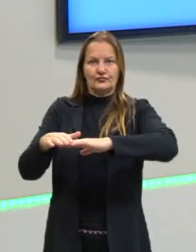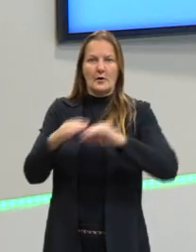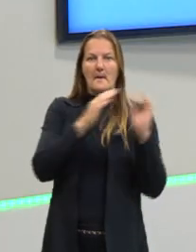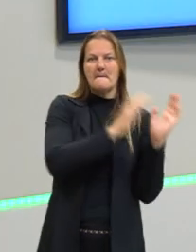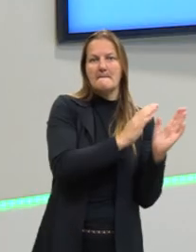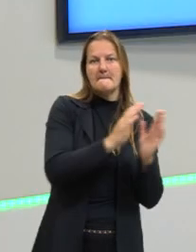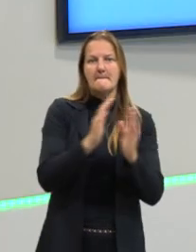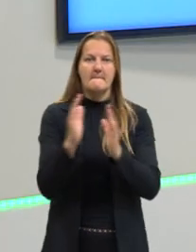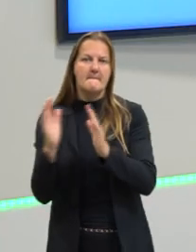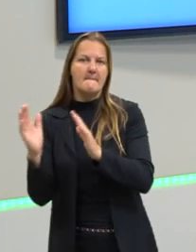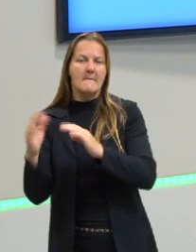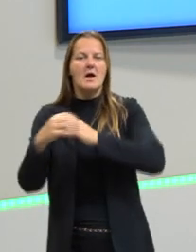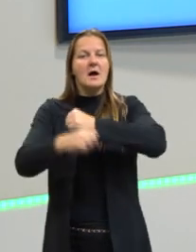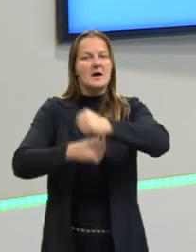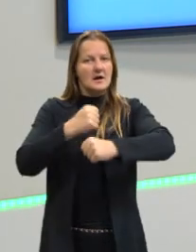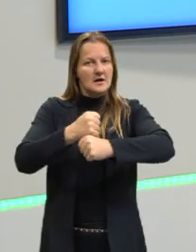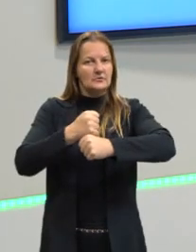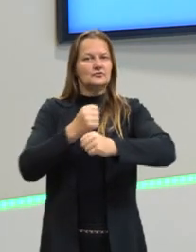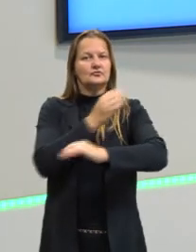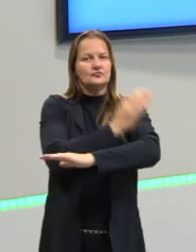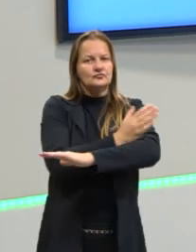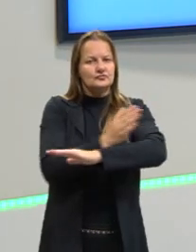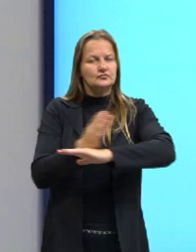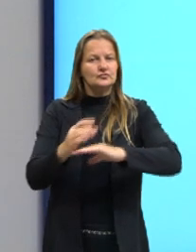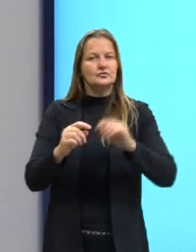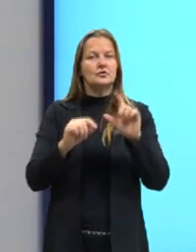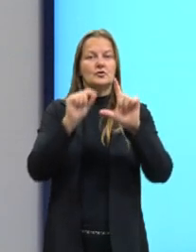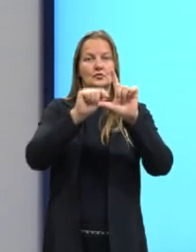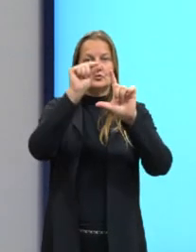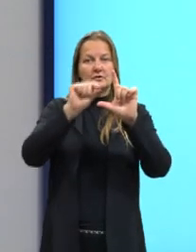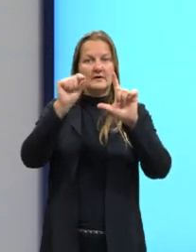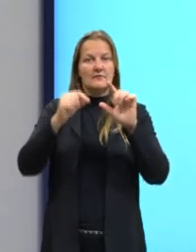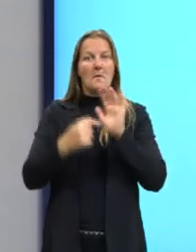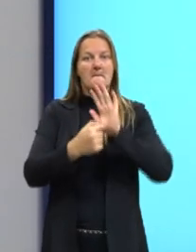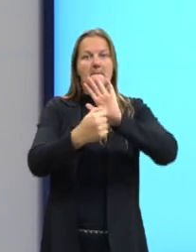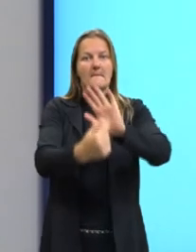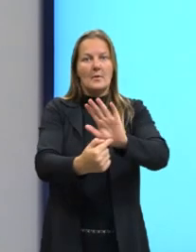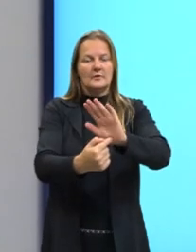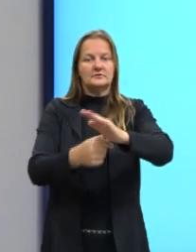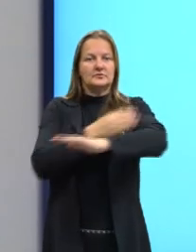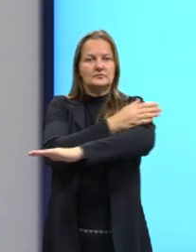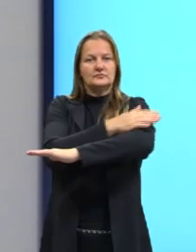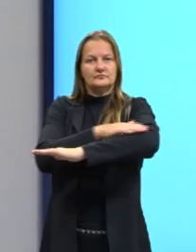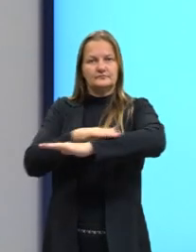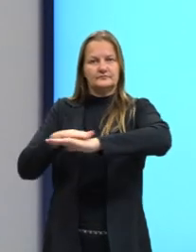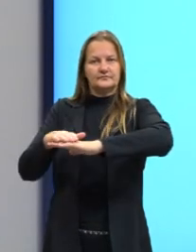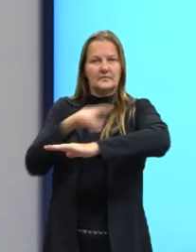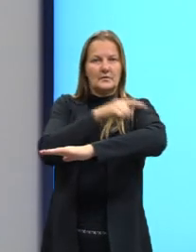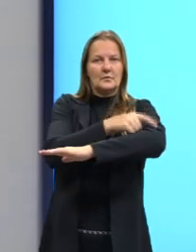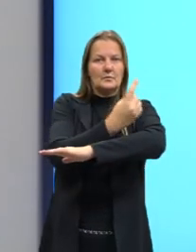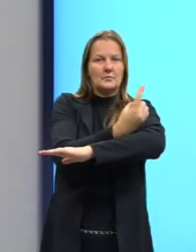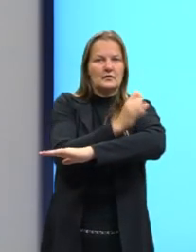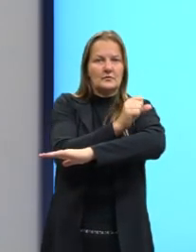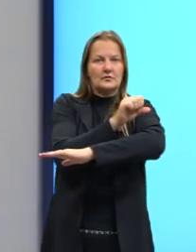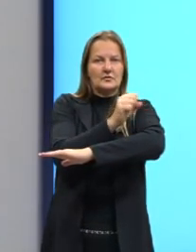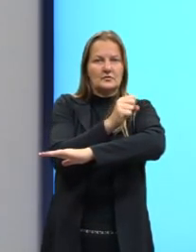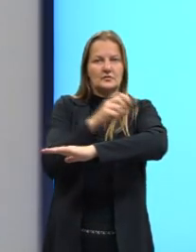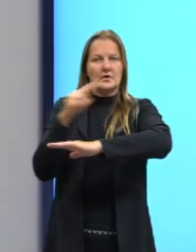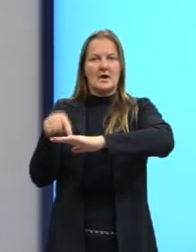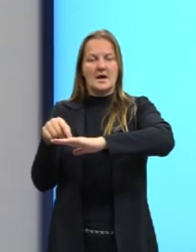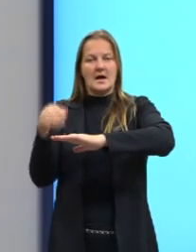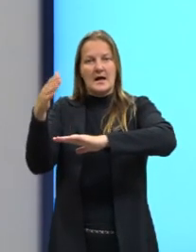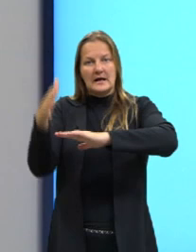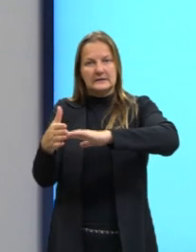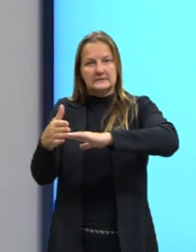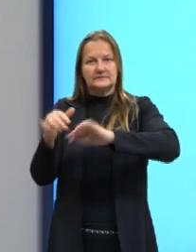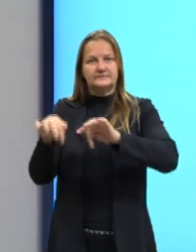nesse período a qual o gráfico Está se referindo do ano 85 e 96 na coluna